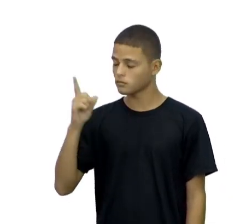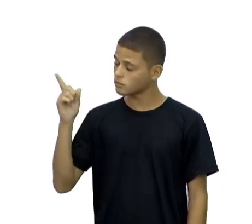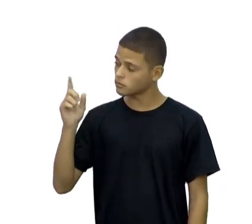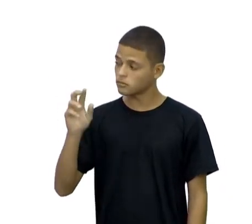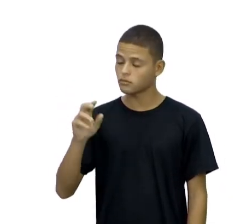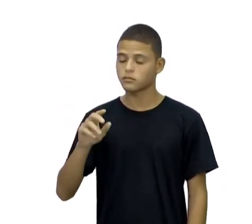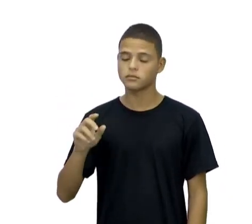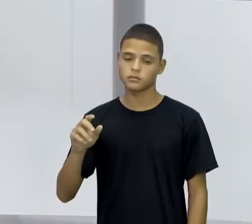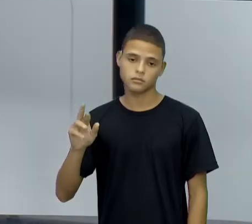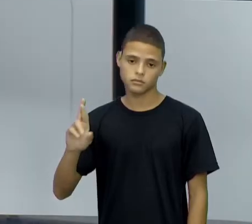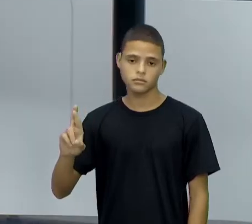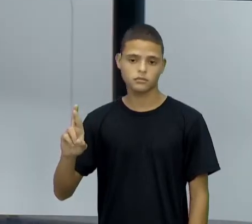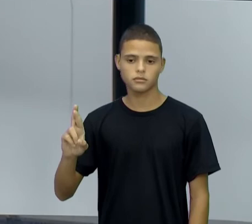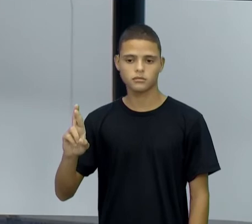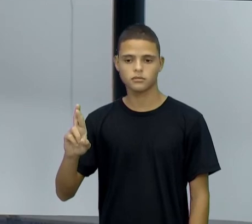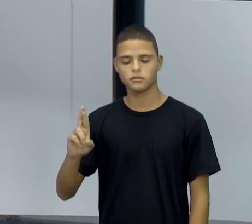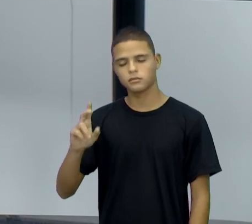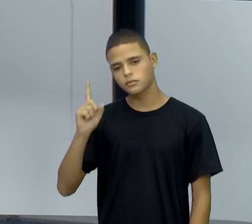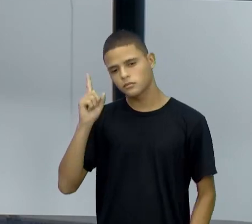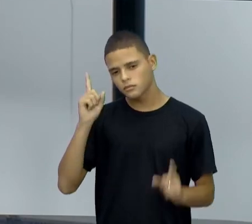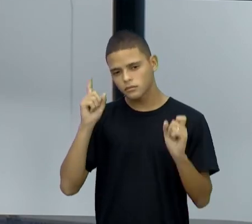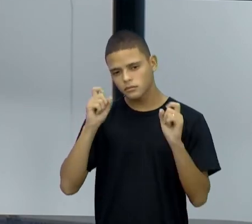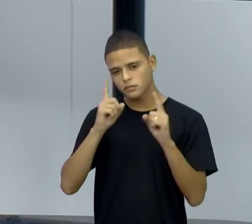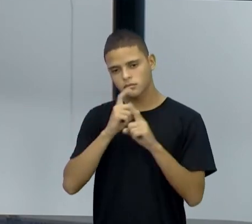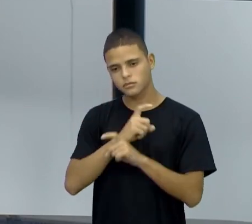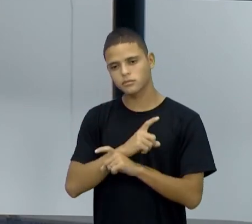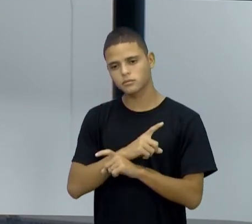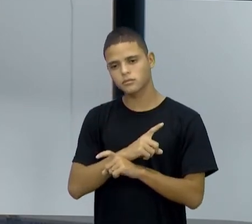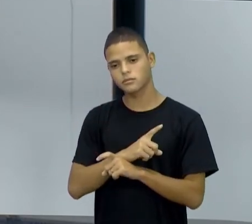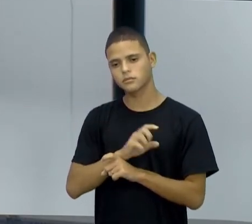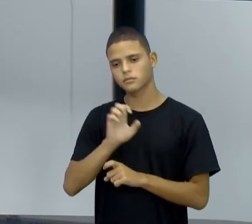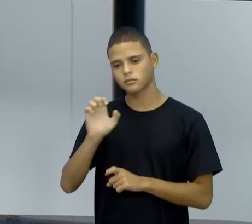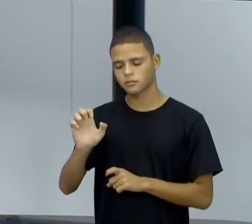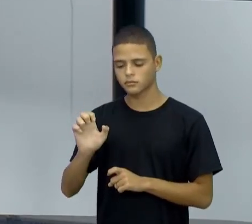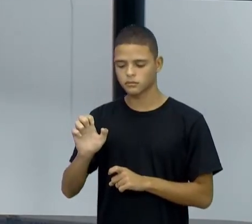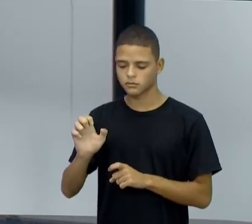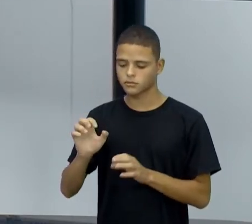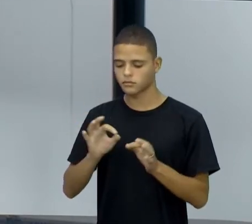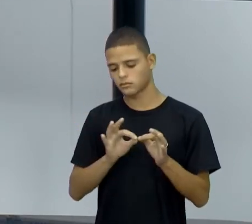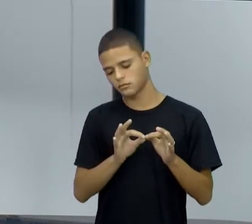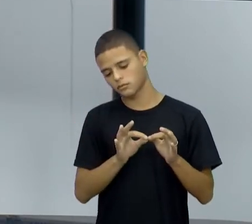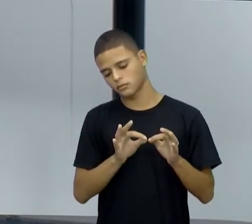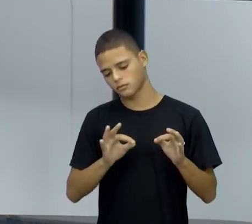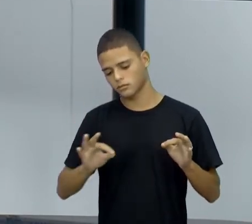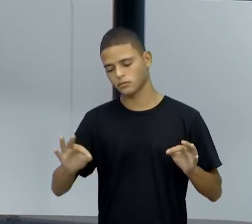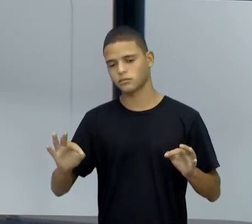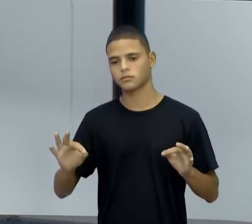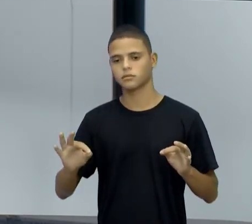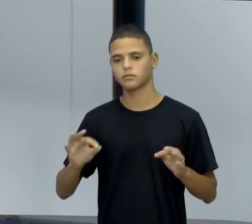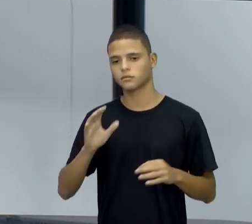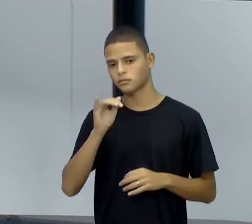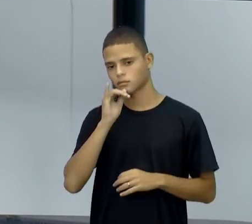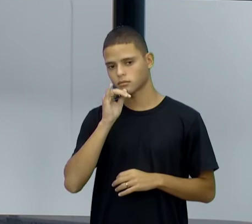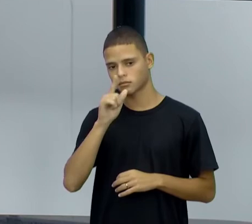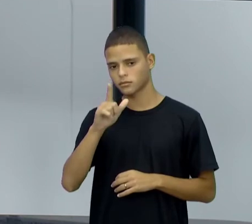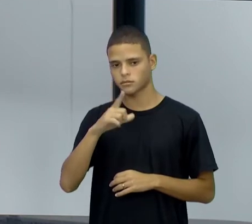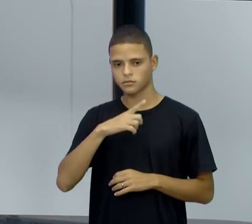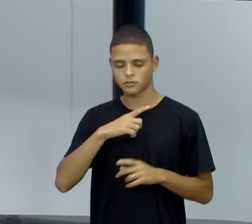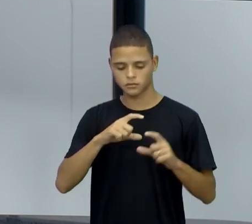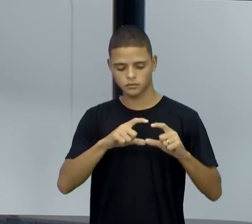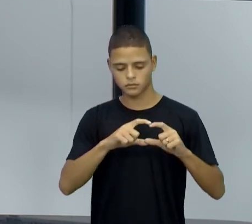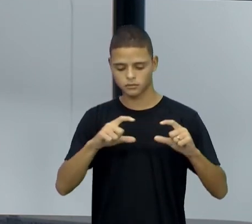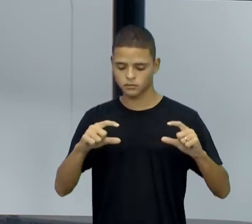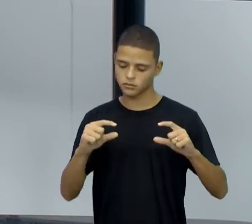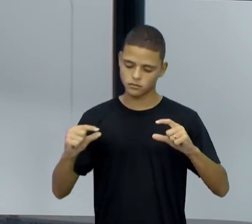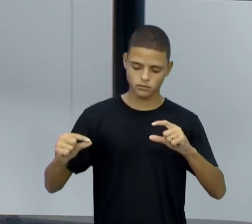é a dificuldade que o elétron tem de caminhar. Então, você tem uma pilha, liga o fio condutor. Então,